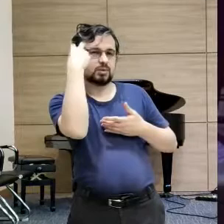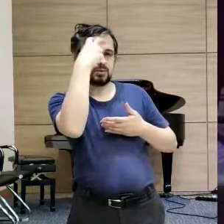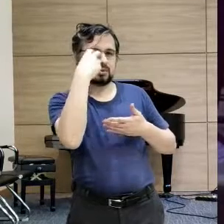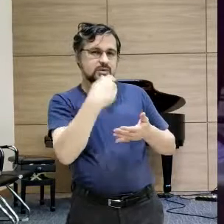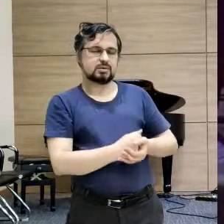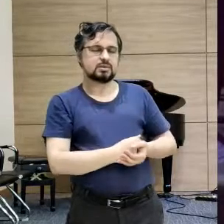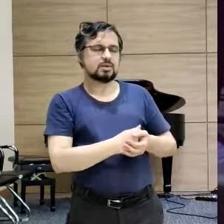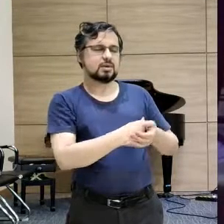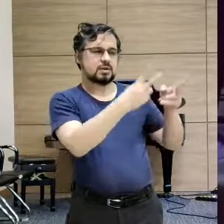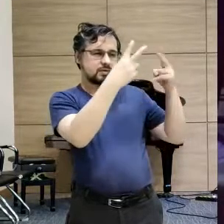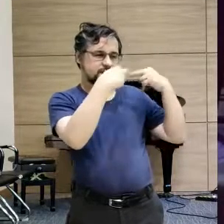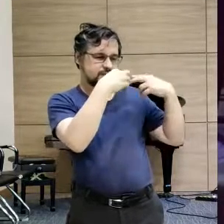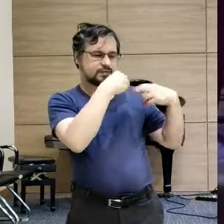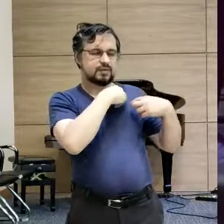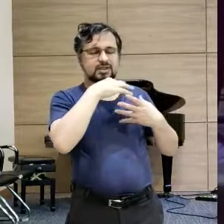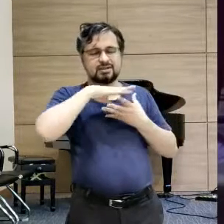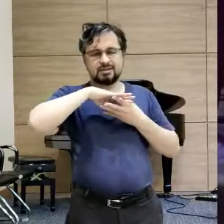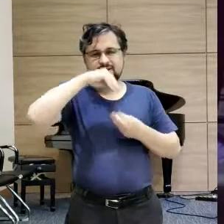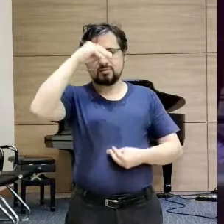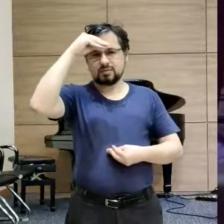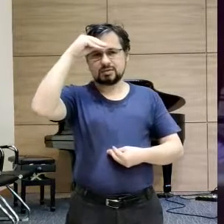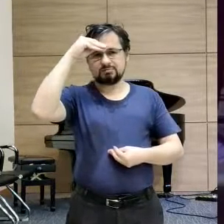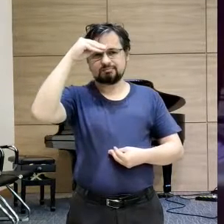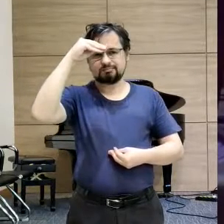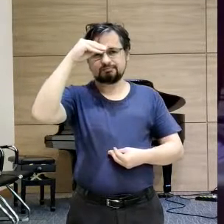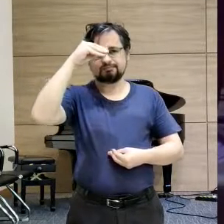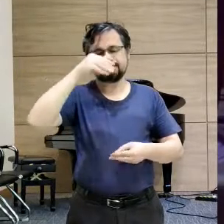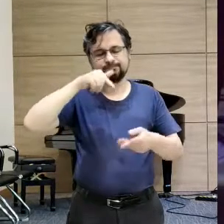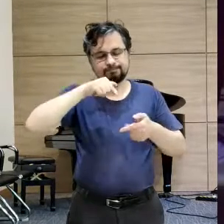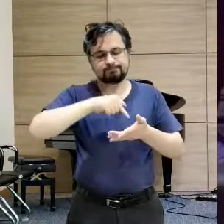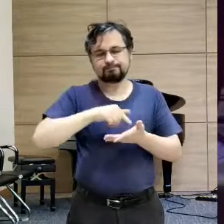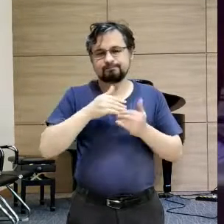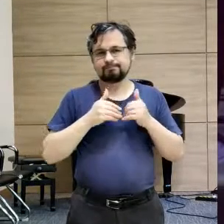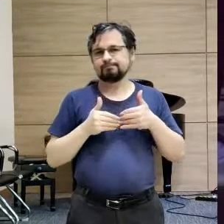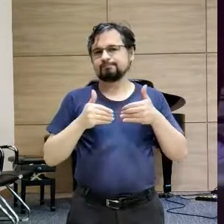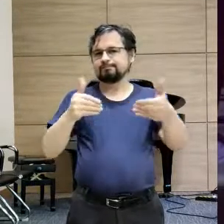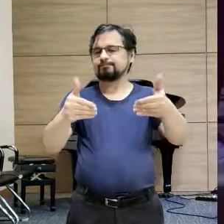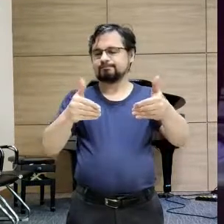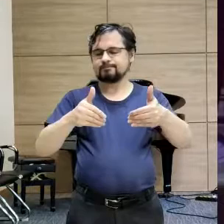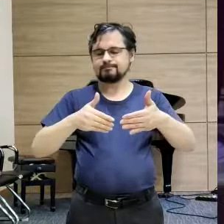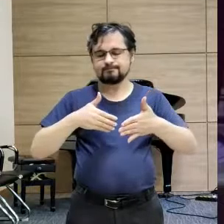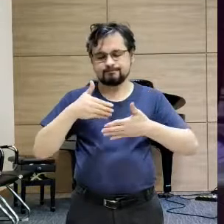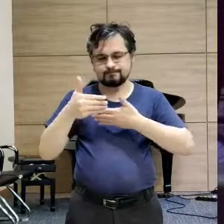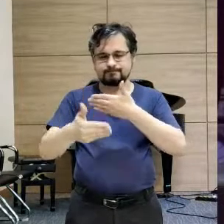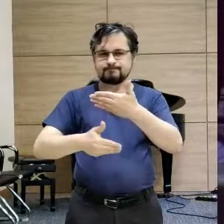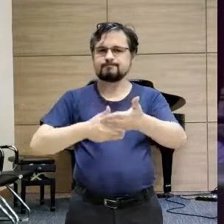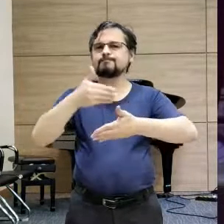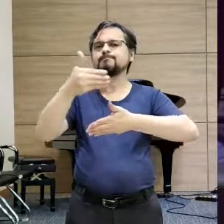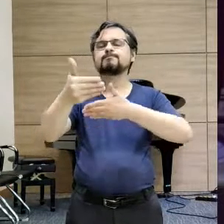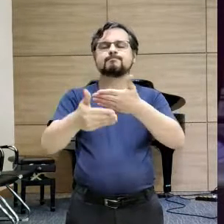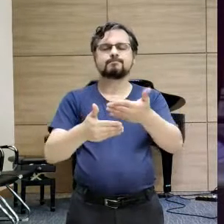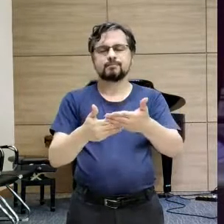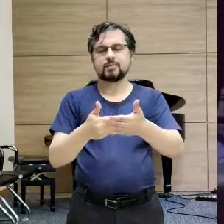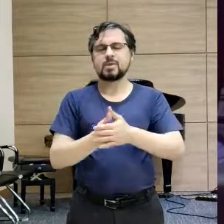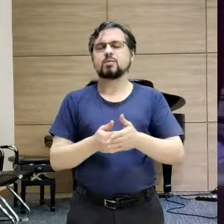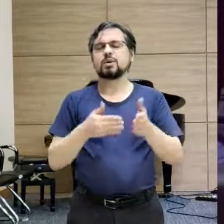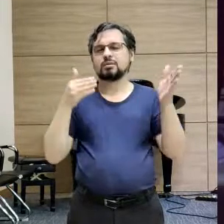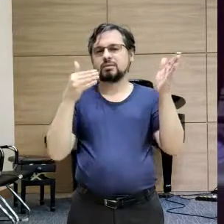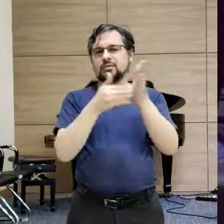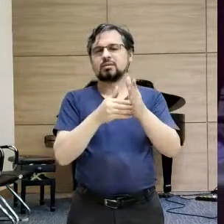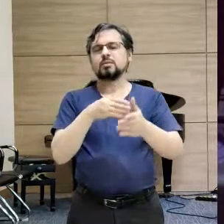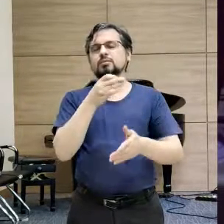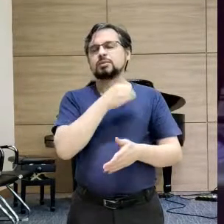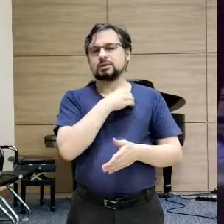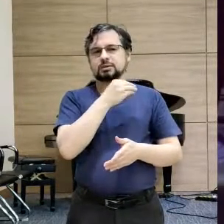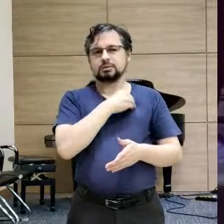se afixa na sua alma e a partir dali os passos são galopantes em direção